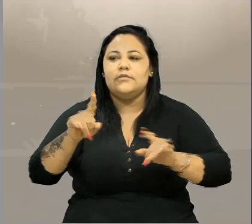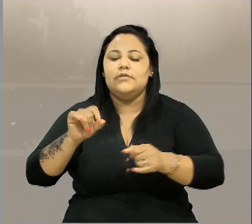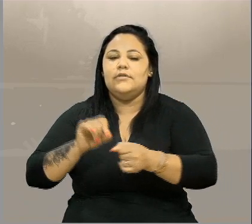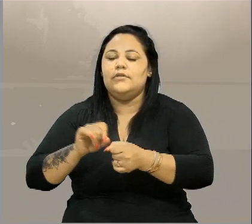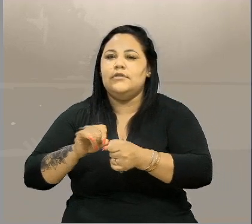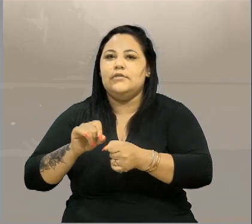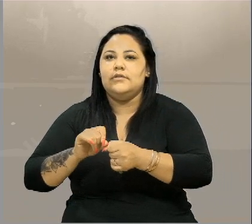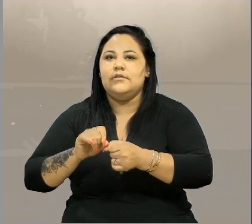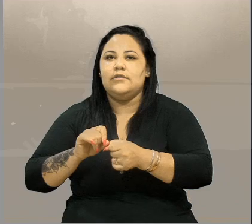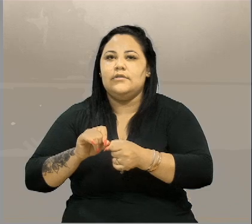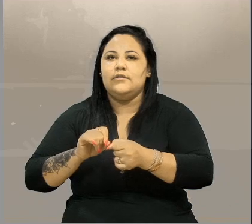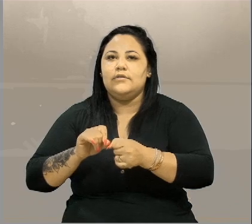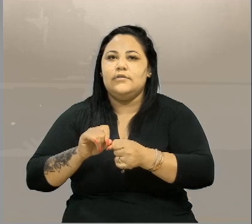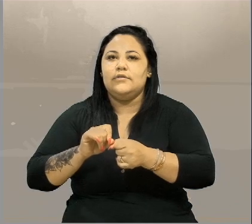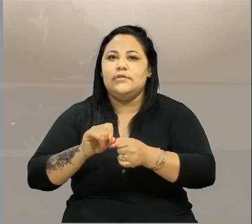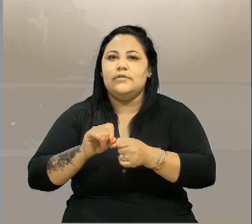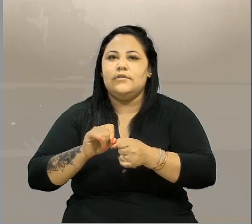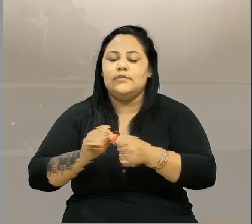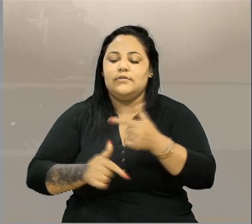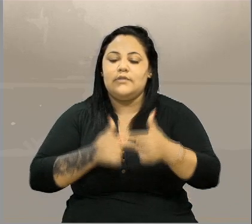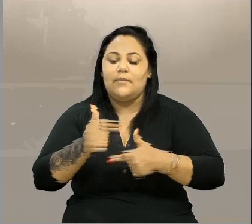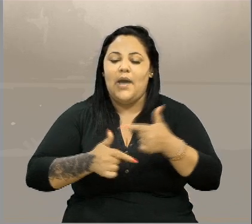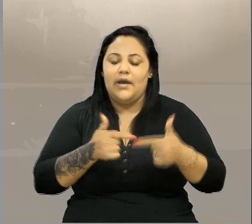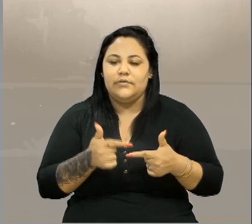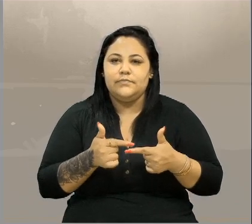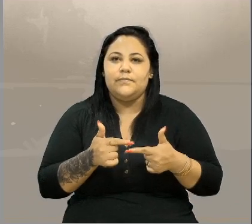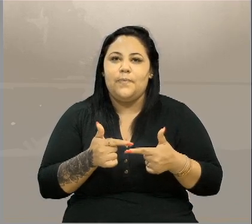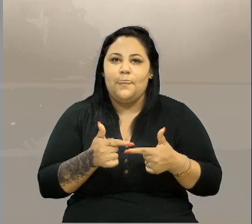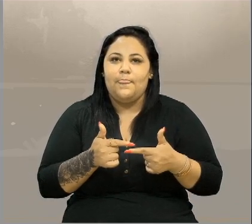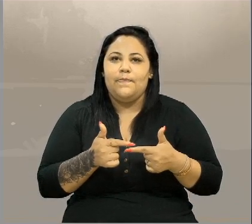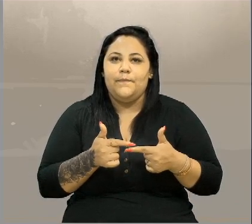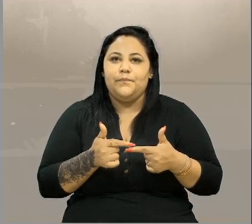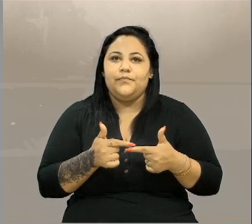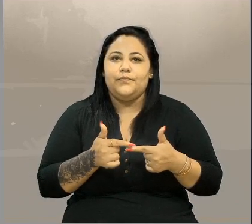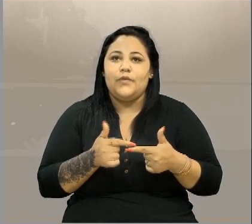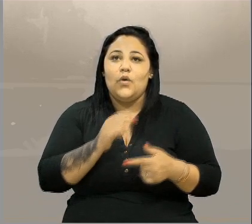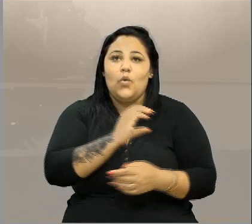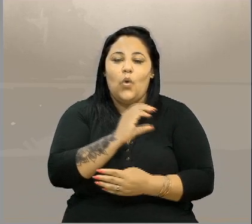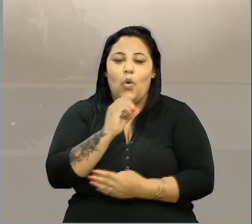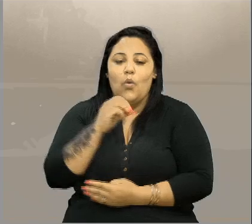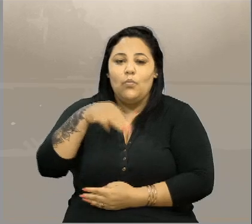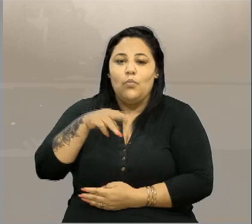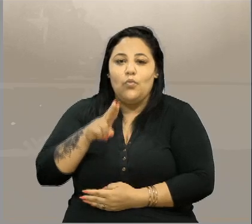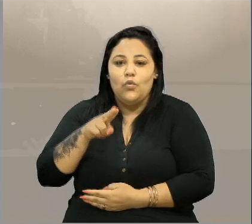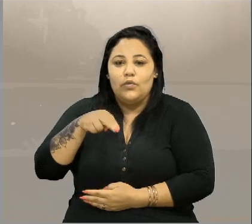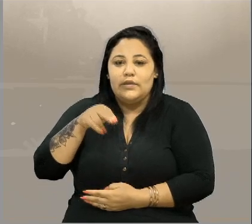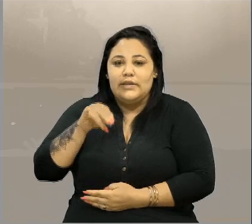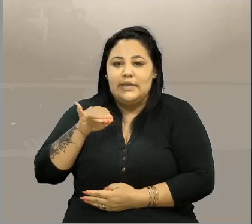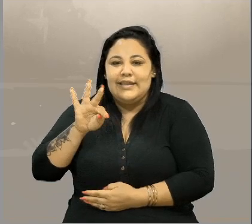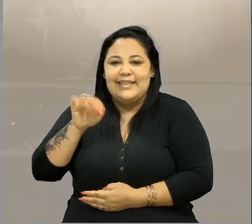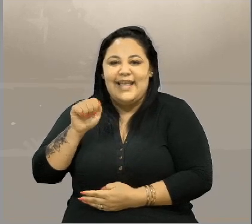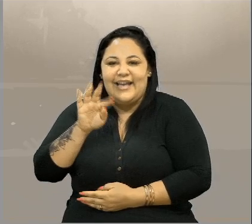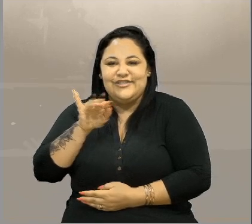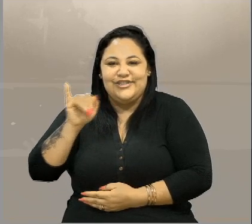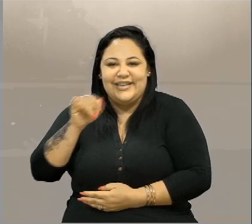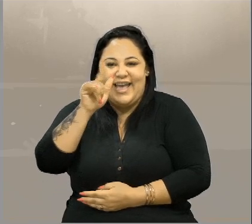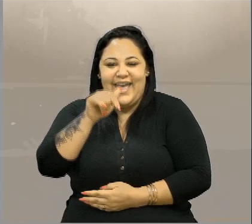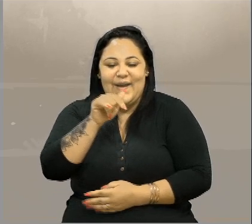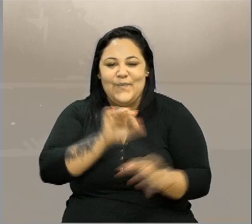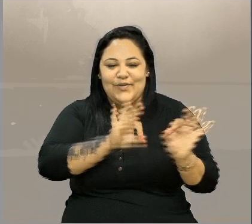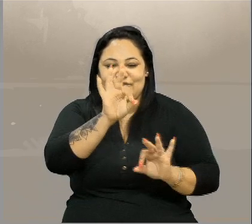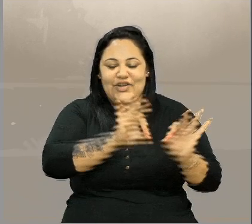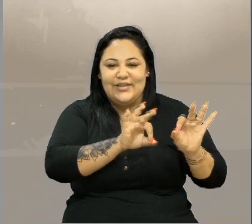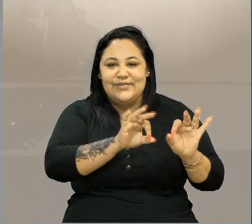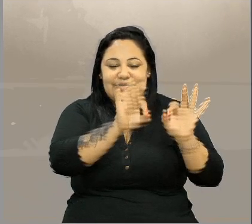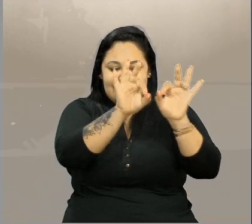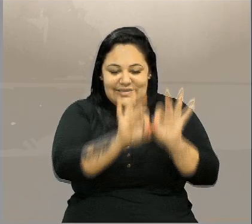as regularizações fundiárias. Então, o Comunitate, ele é um projeto simples, mas que esteve presente